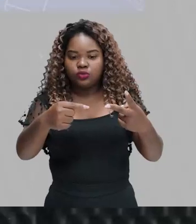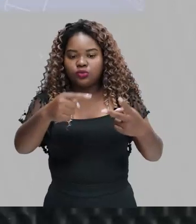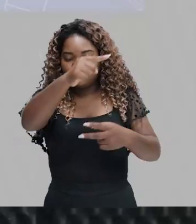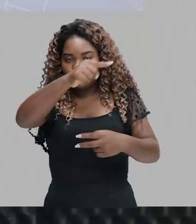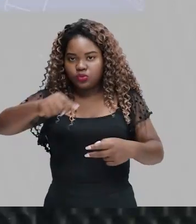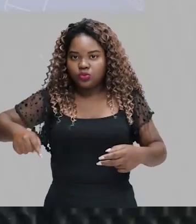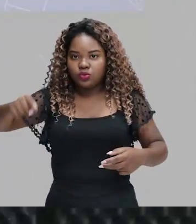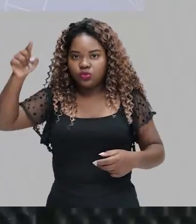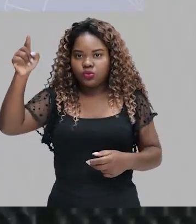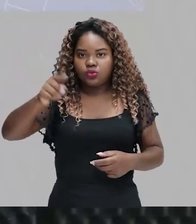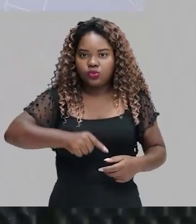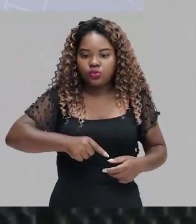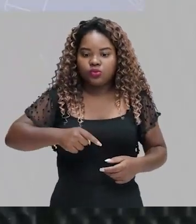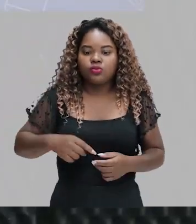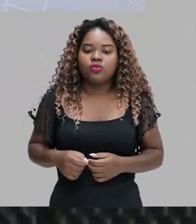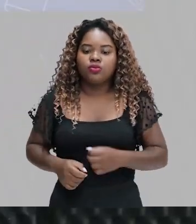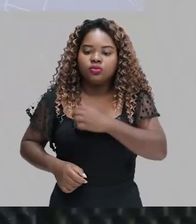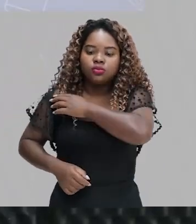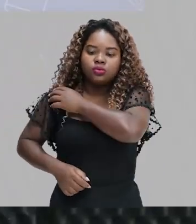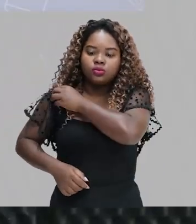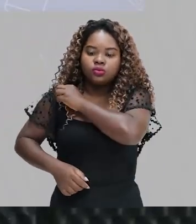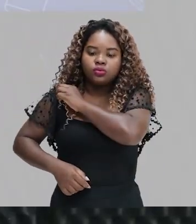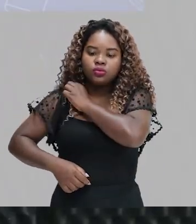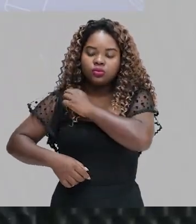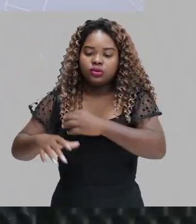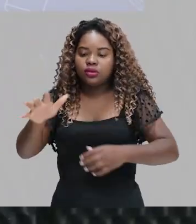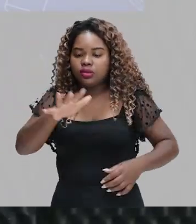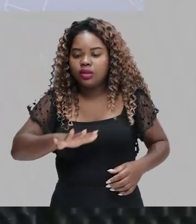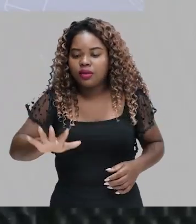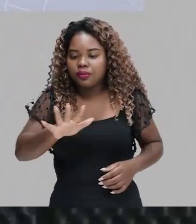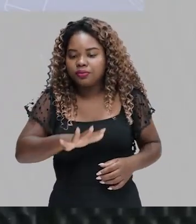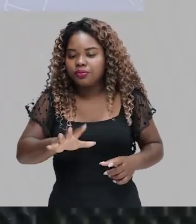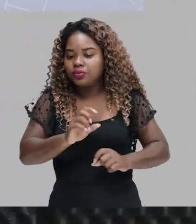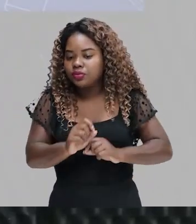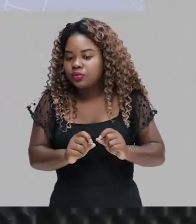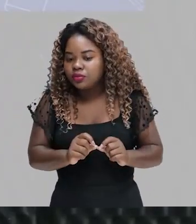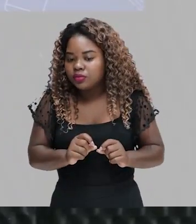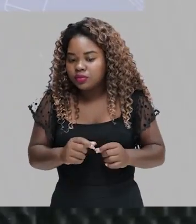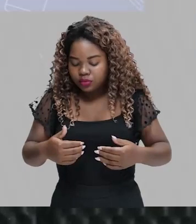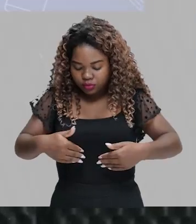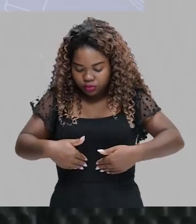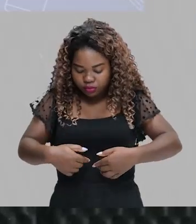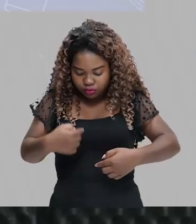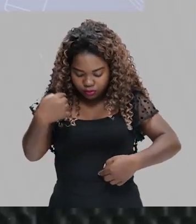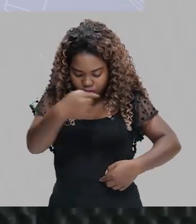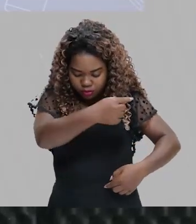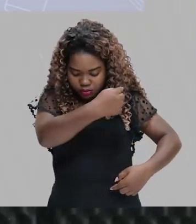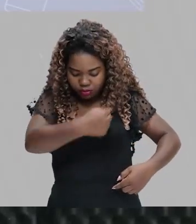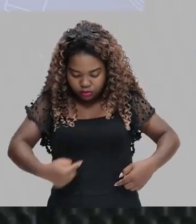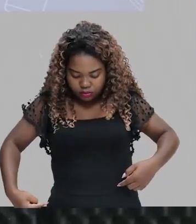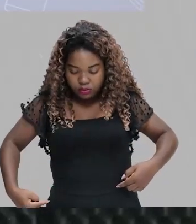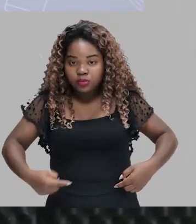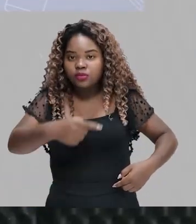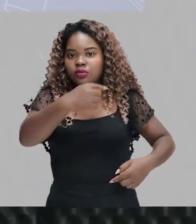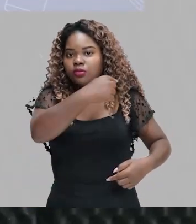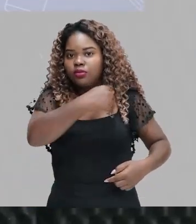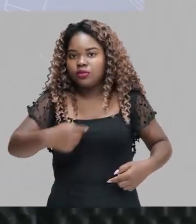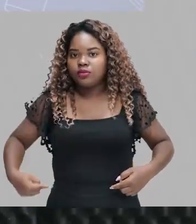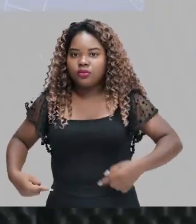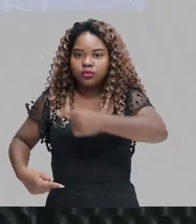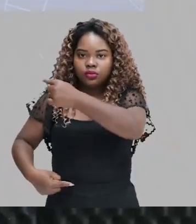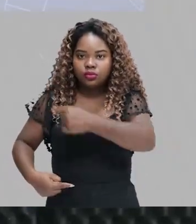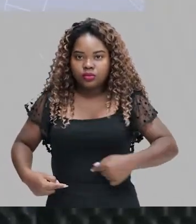que... Olha, justamente na região da barriga, do útero. Porque a primavera representa a